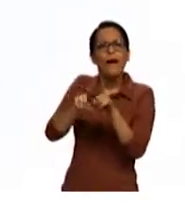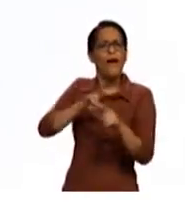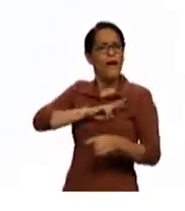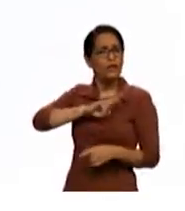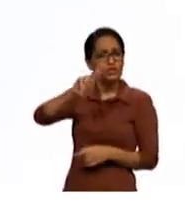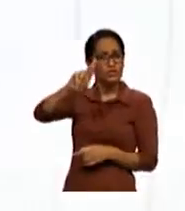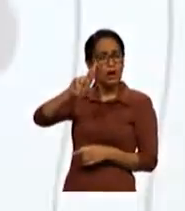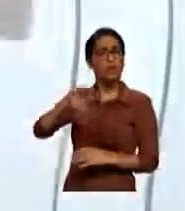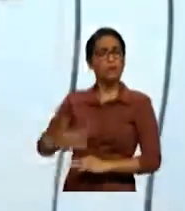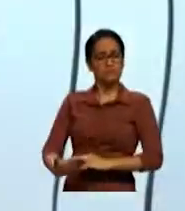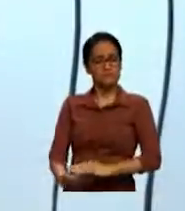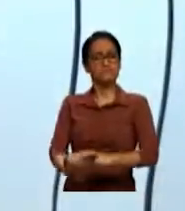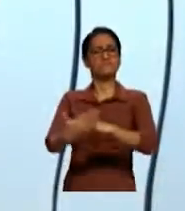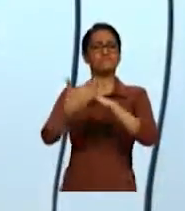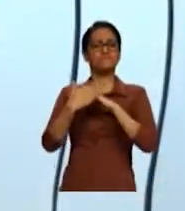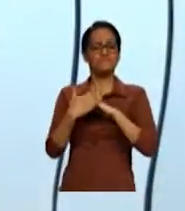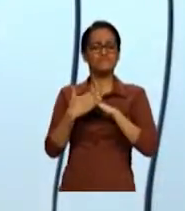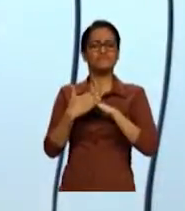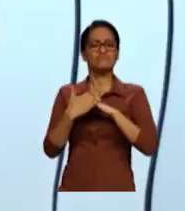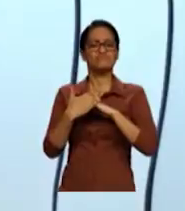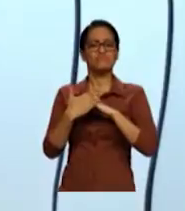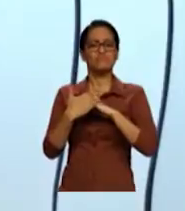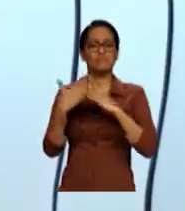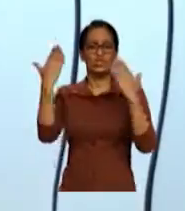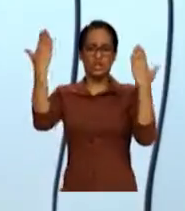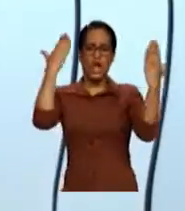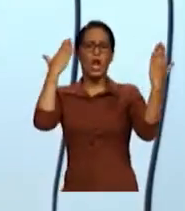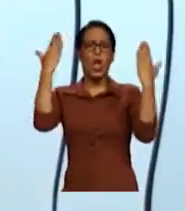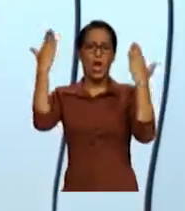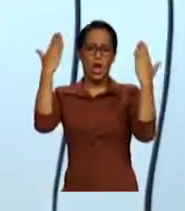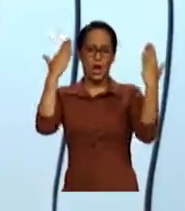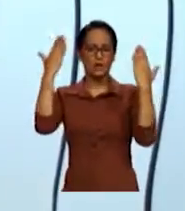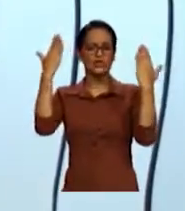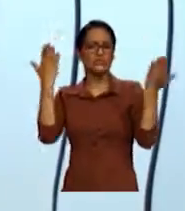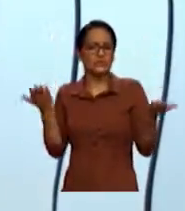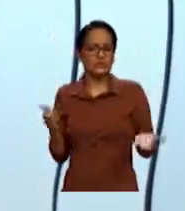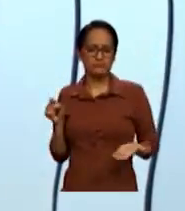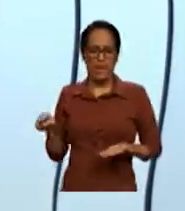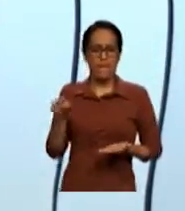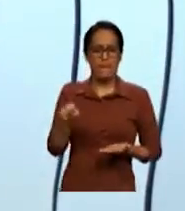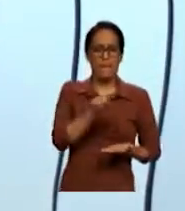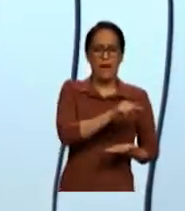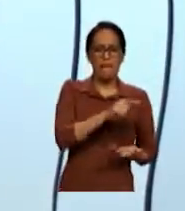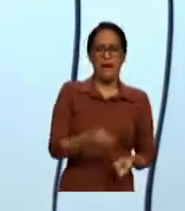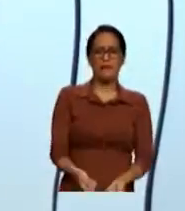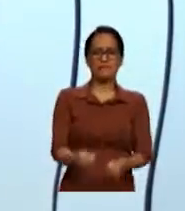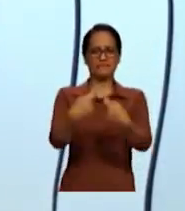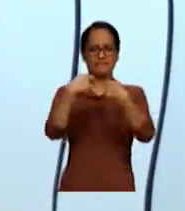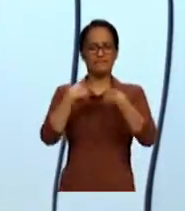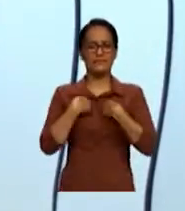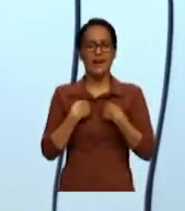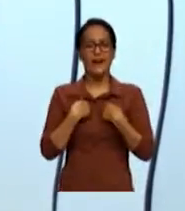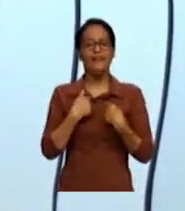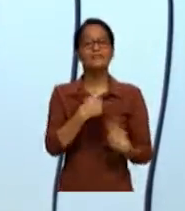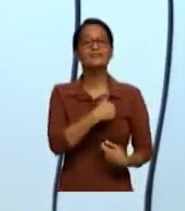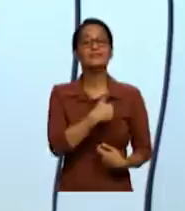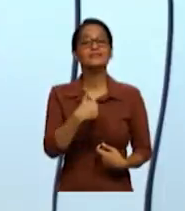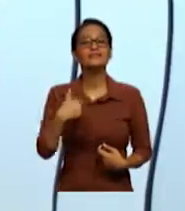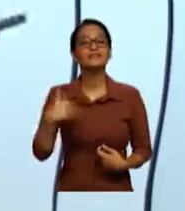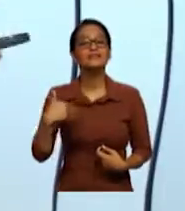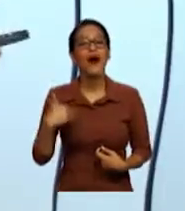vai contribuir com a minha saúde psicológica, se a gente for pensar através dessa lógica, eu estou falando o quê? Que eu estou tendo